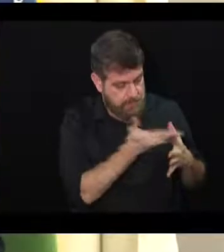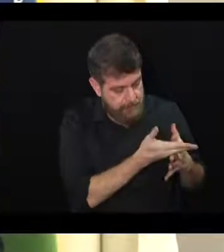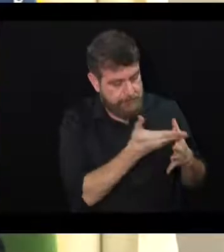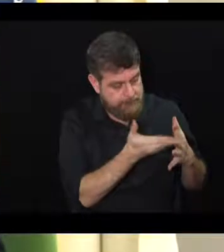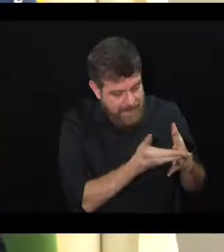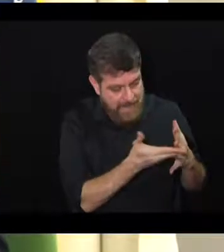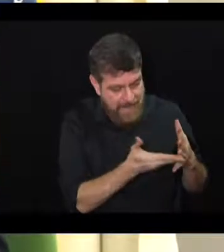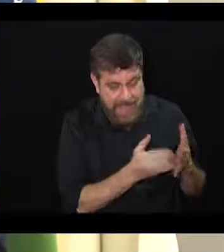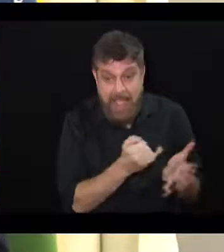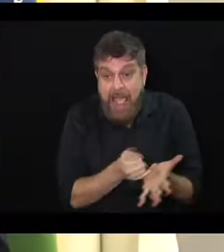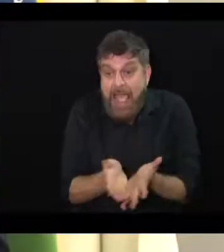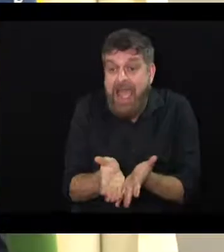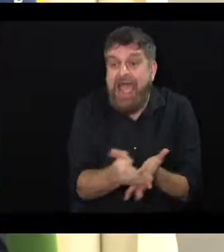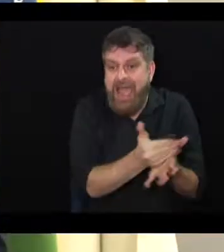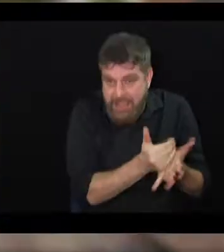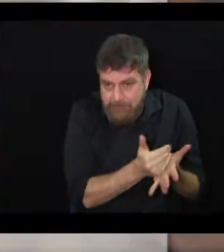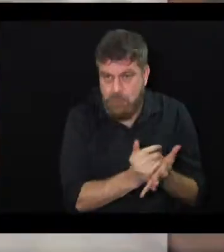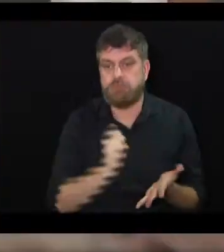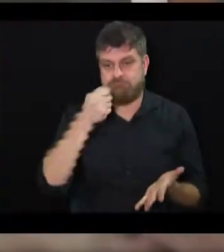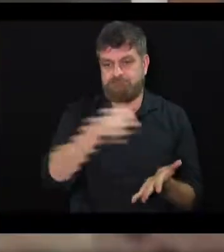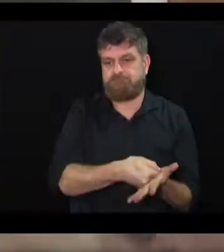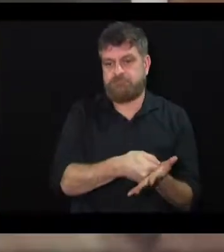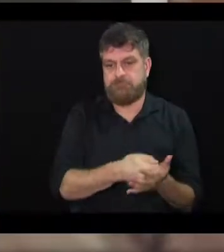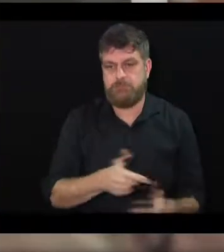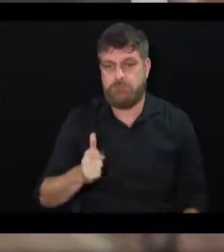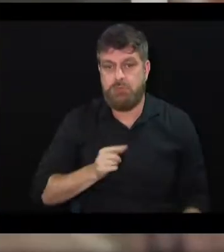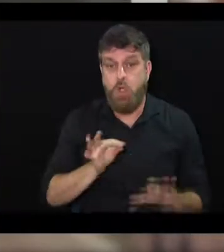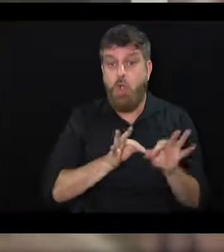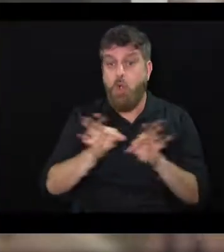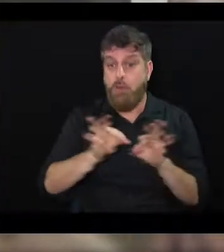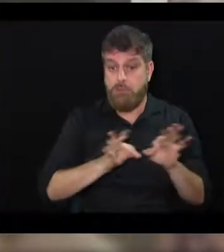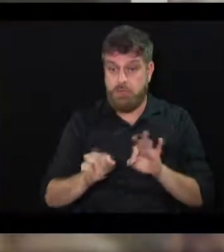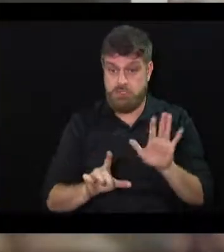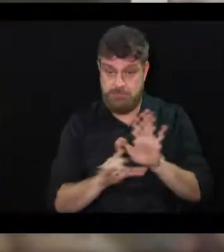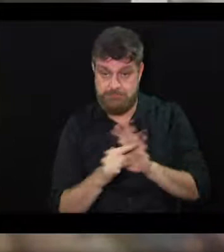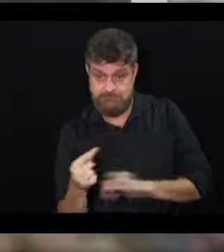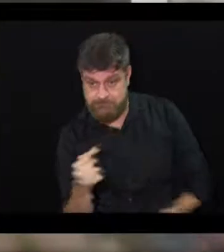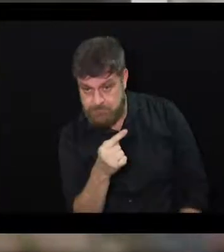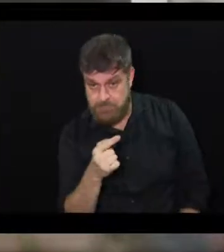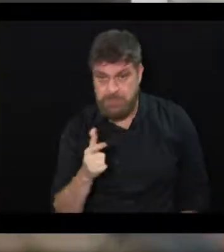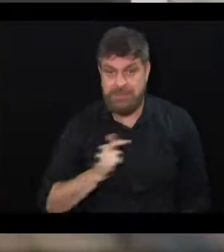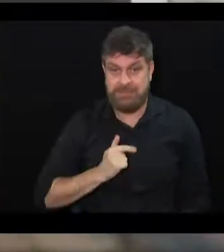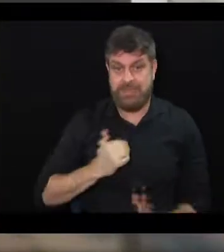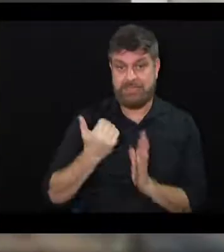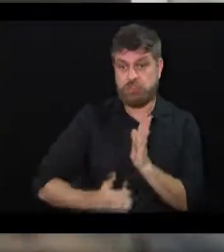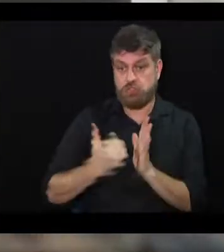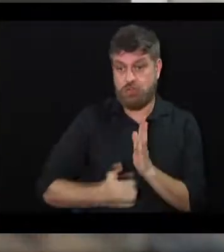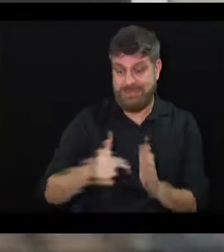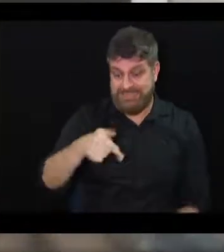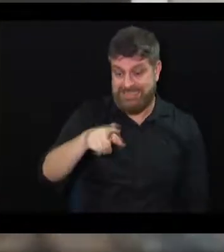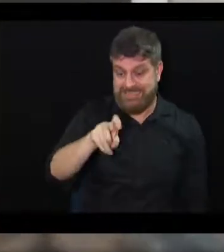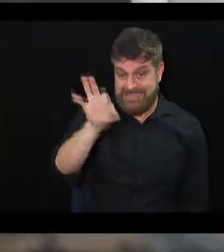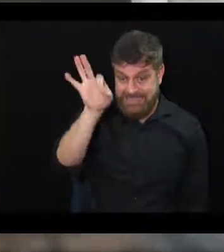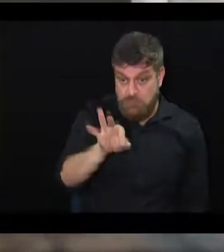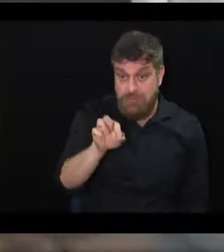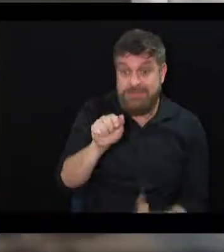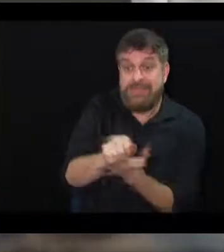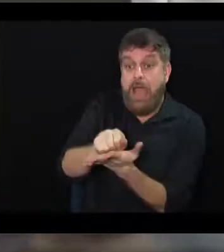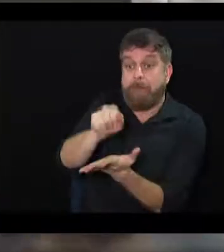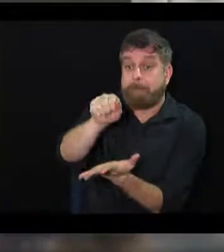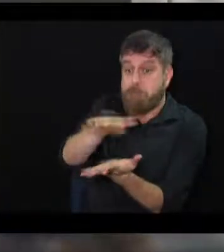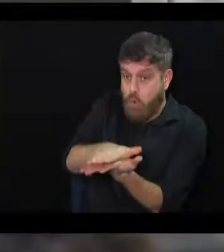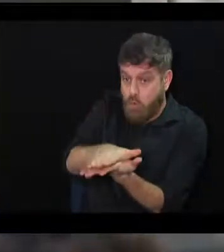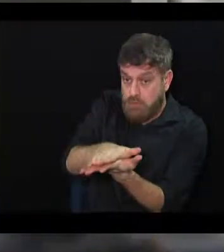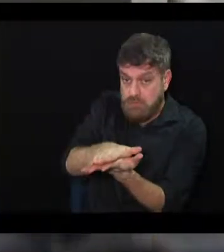e tributária junto ao município. Pelo projeto do Executivo, o Refis oferece descontos de até 75%